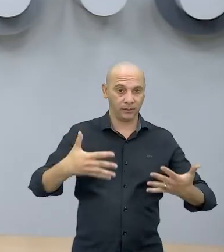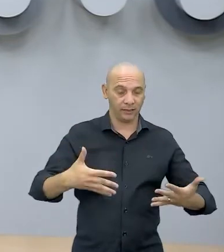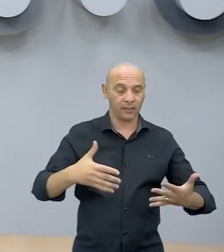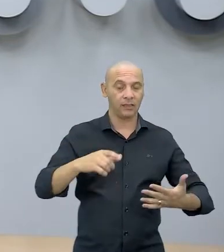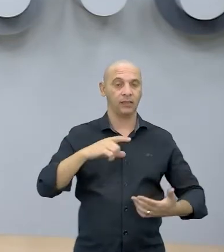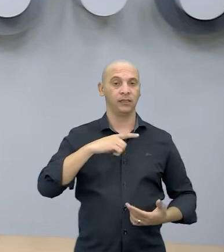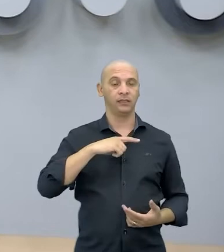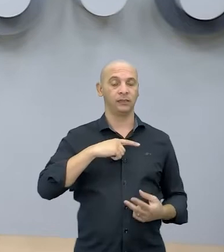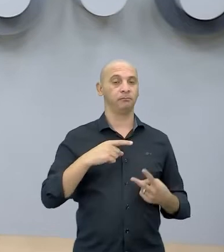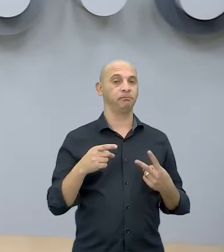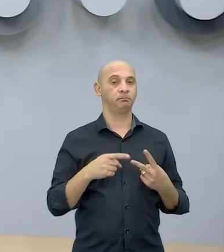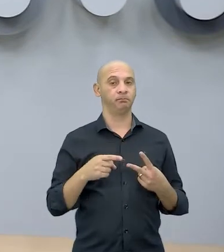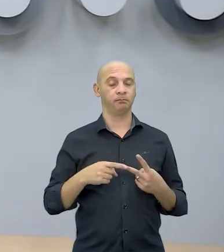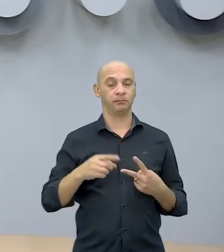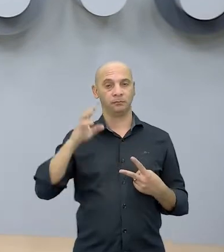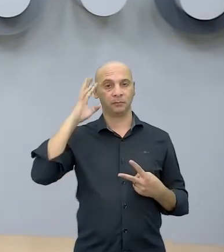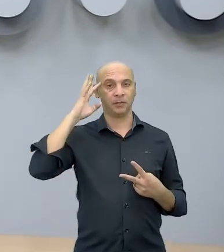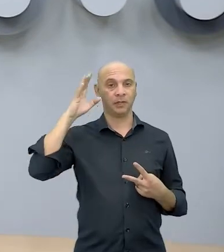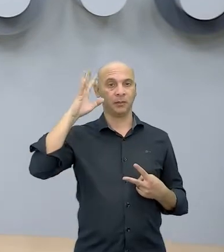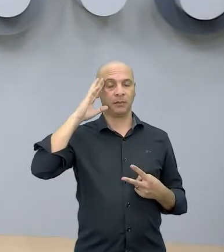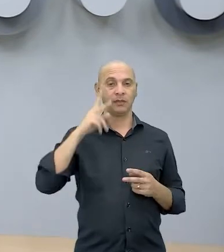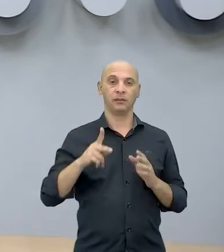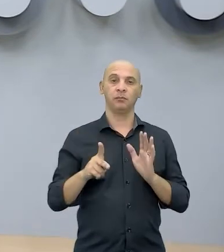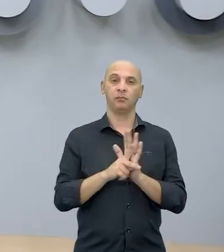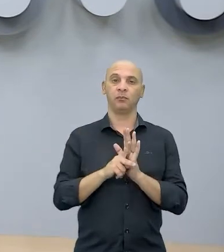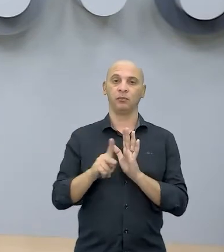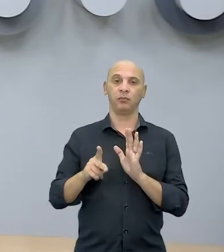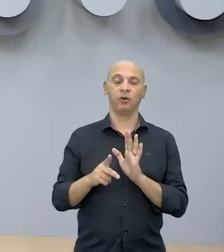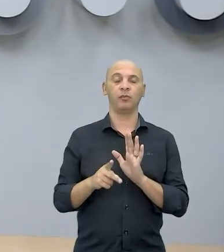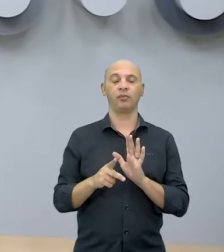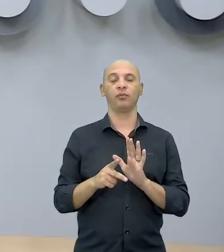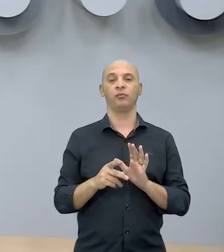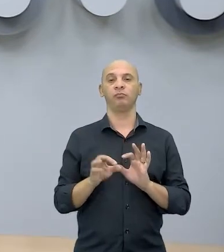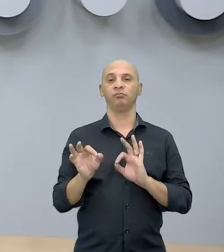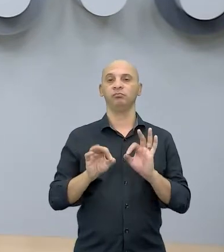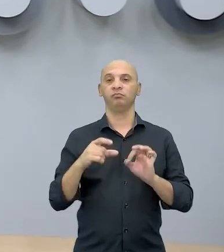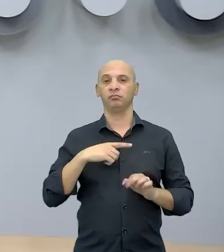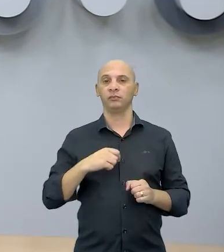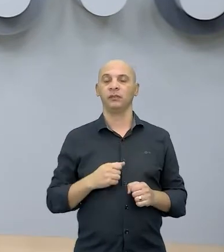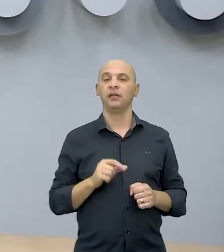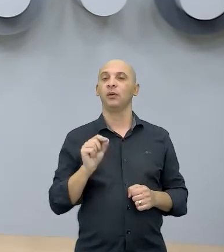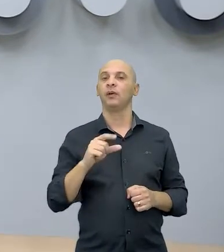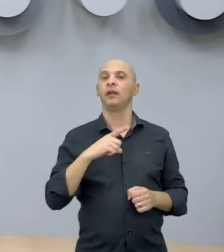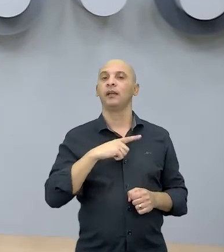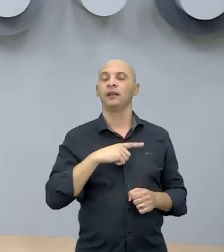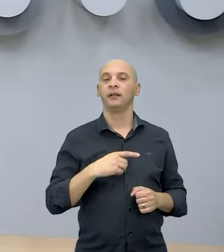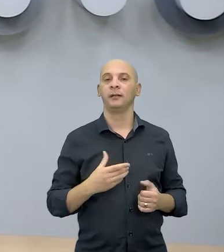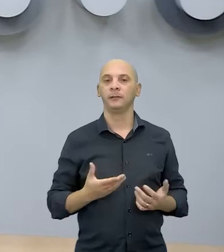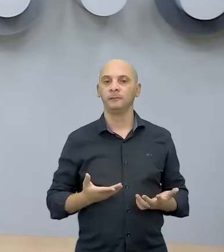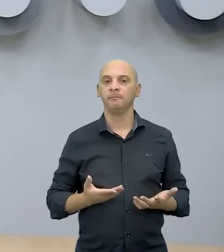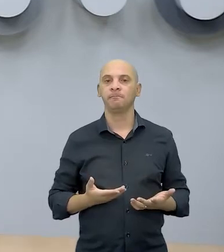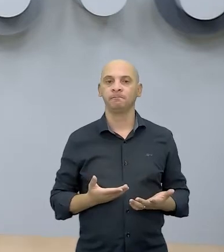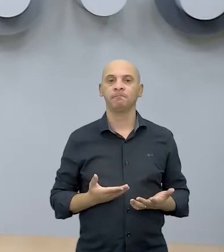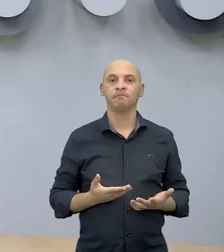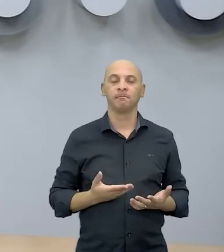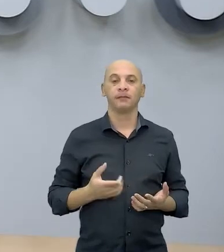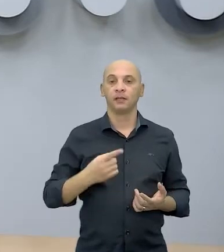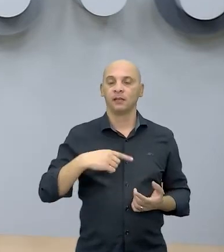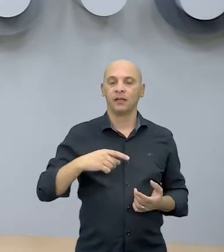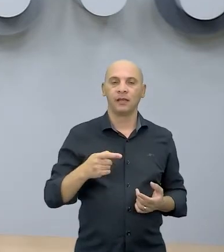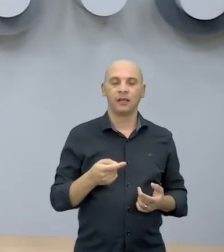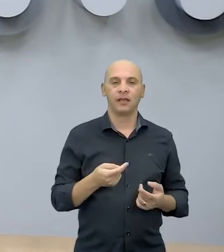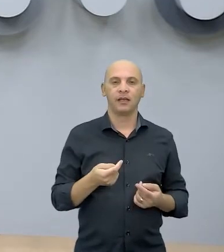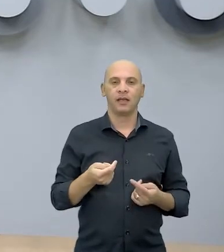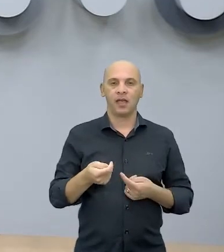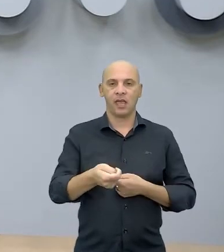gente pensar, então, esse contexto, né, do capitalismo de vigilância, é que, ao mesmo tempo que a economia